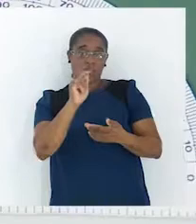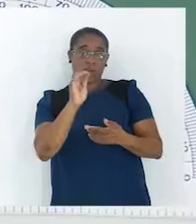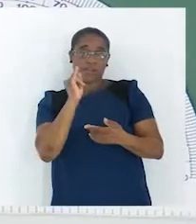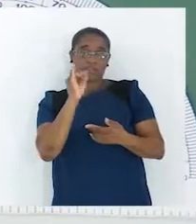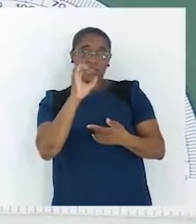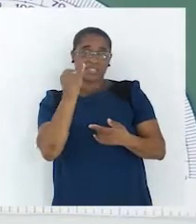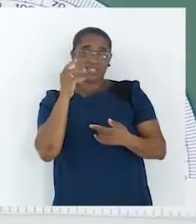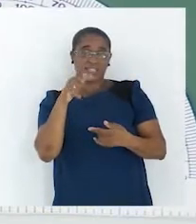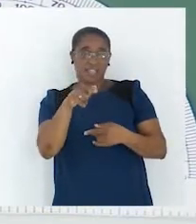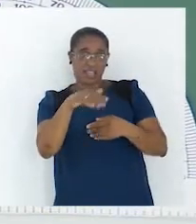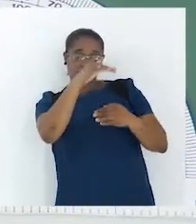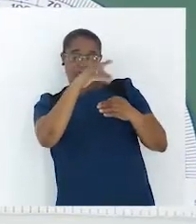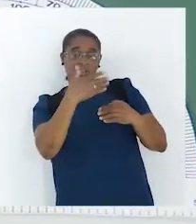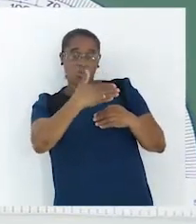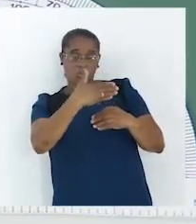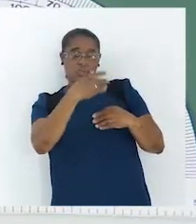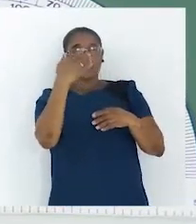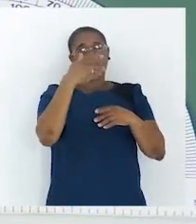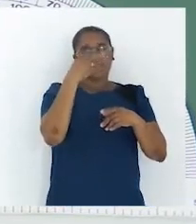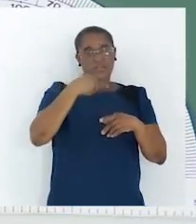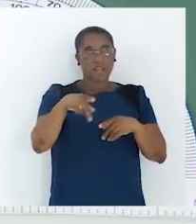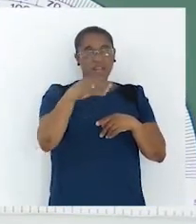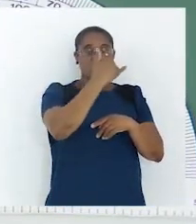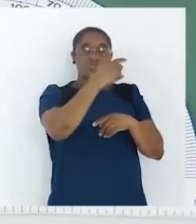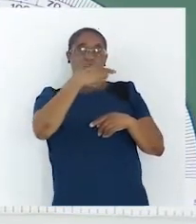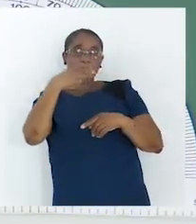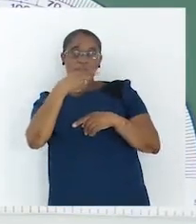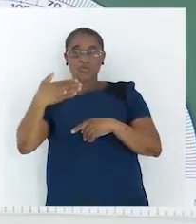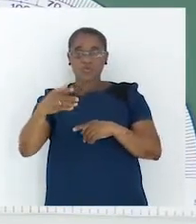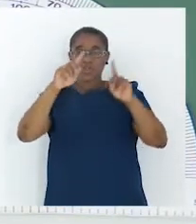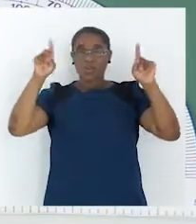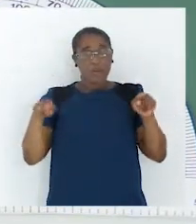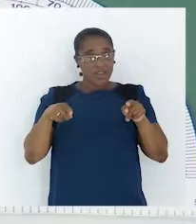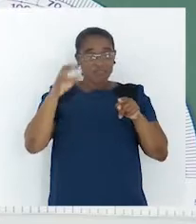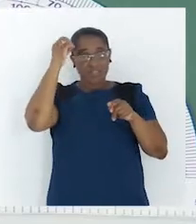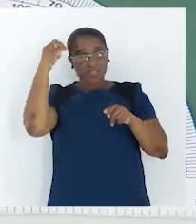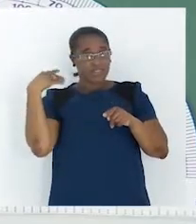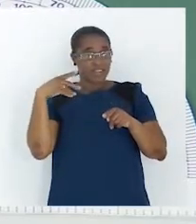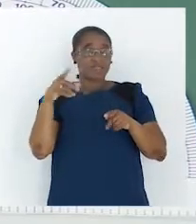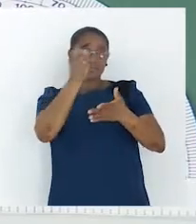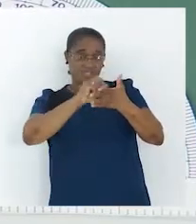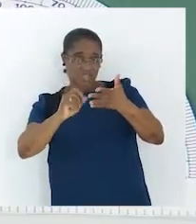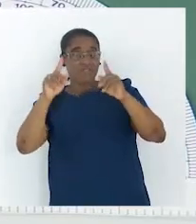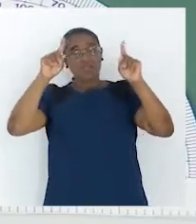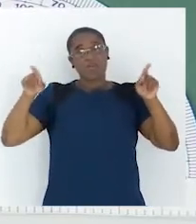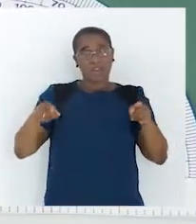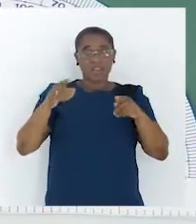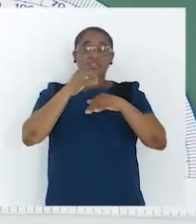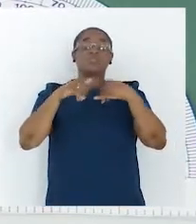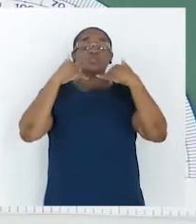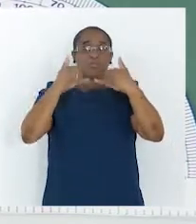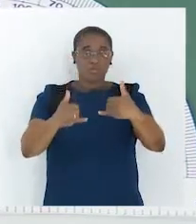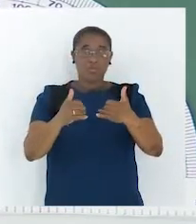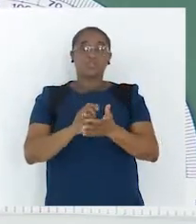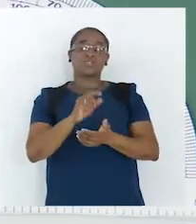multidão as condições menos um por dentro parecem ser importante não se esqueçam de que lugar entre parentes depois